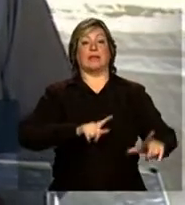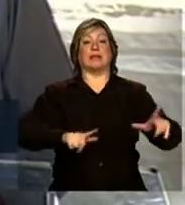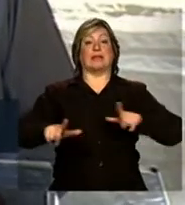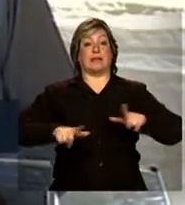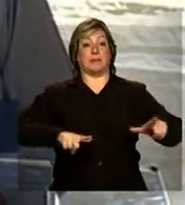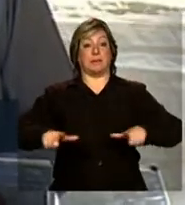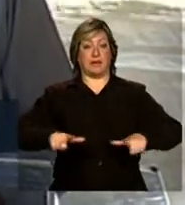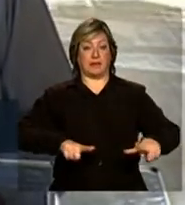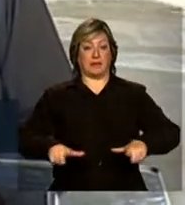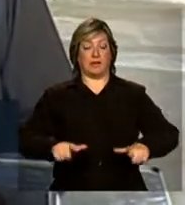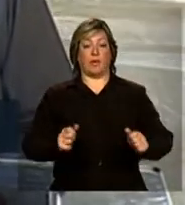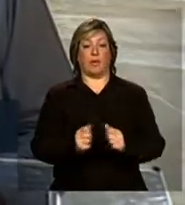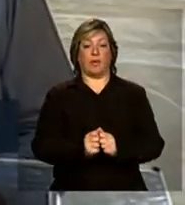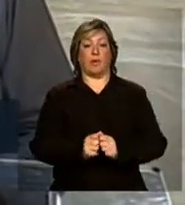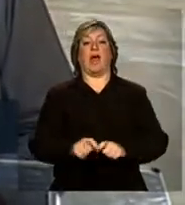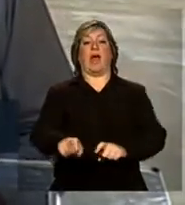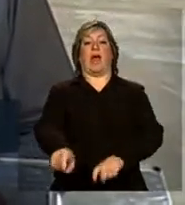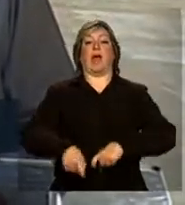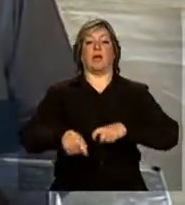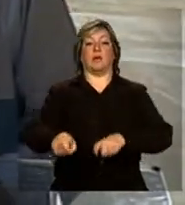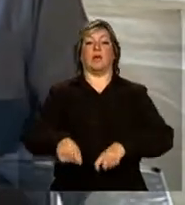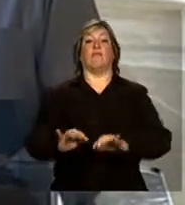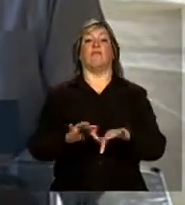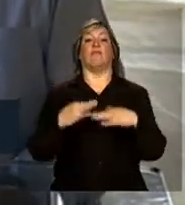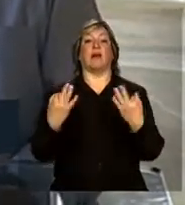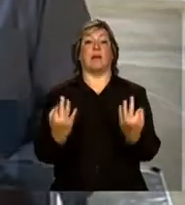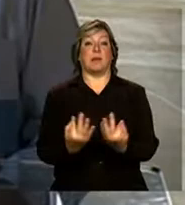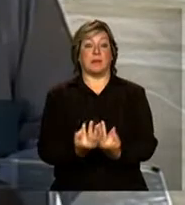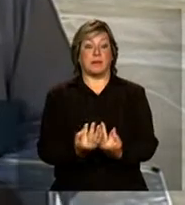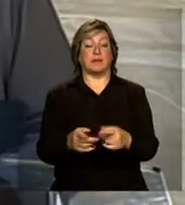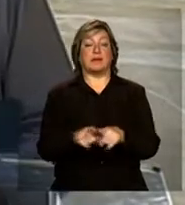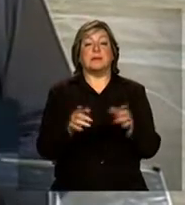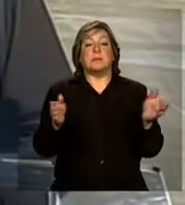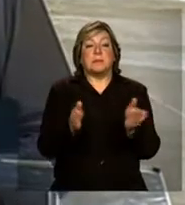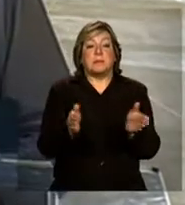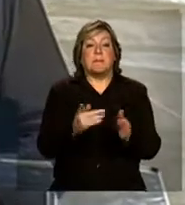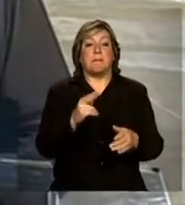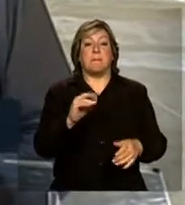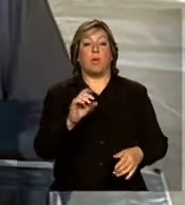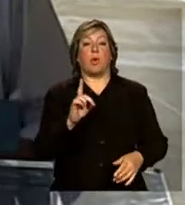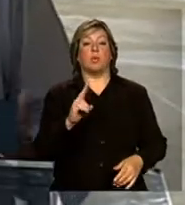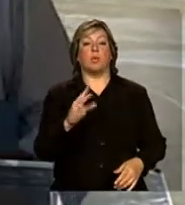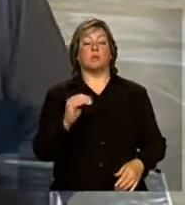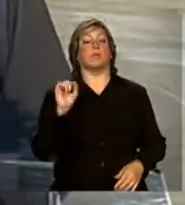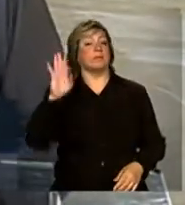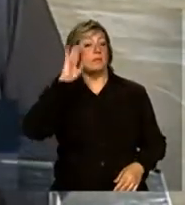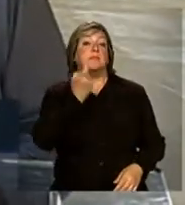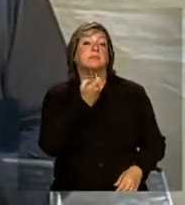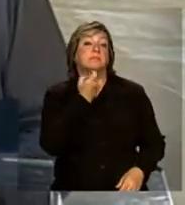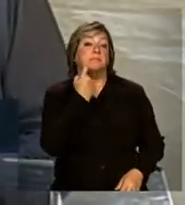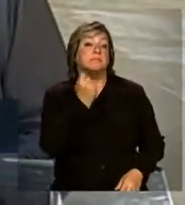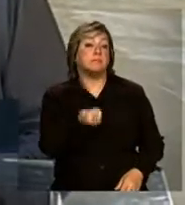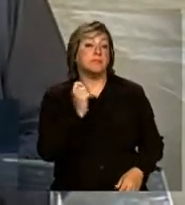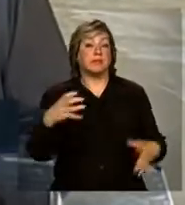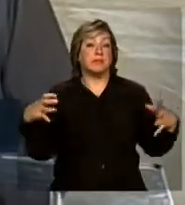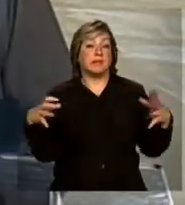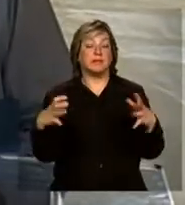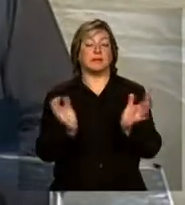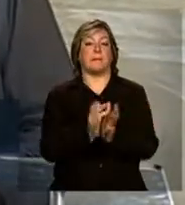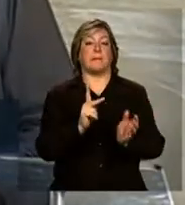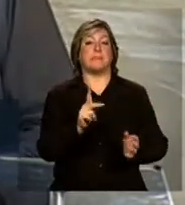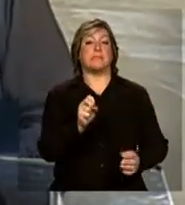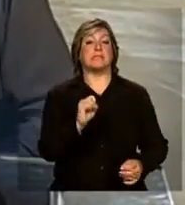com a agricultura familiar com a pequena produção agrícola sobretudo em piscicultura